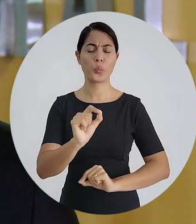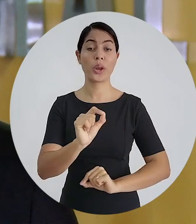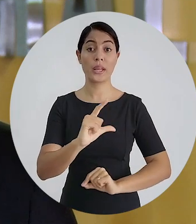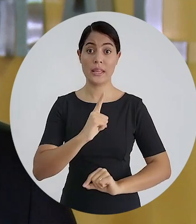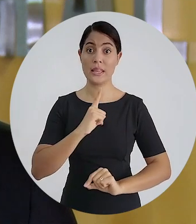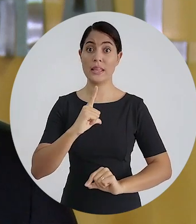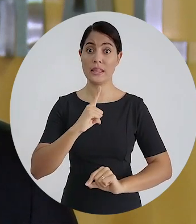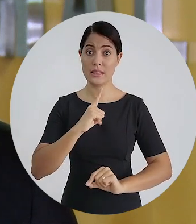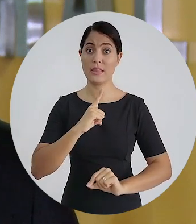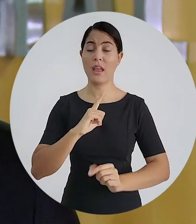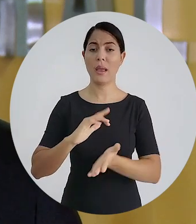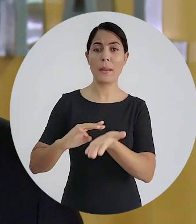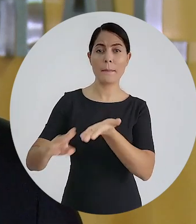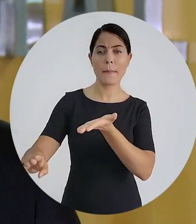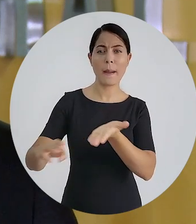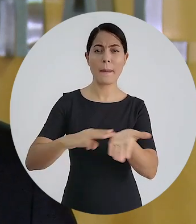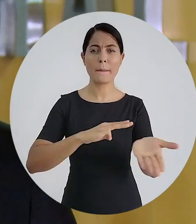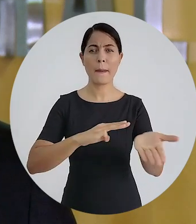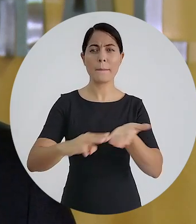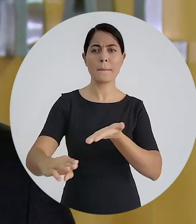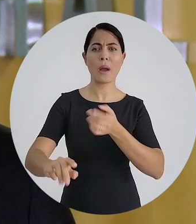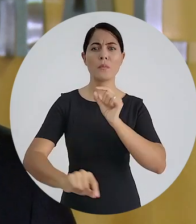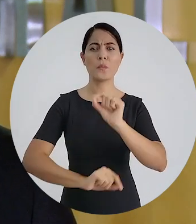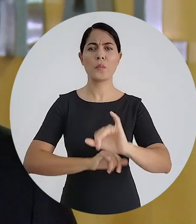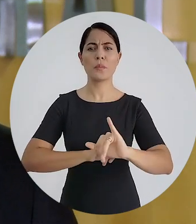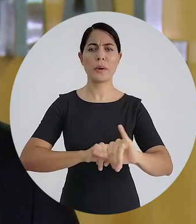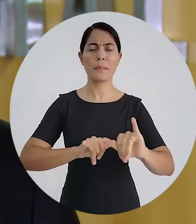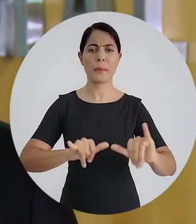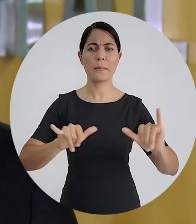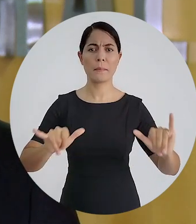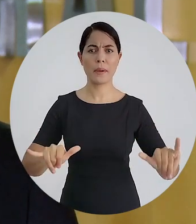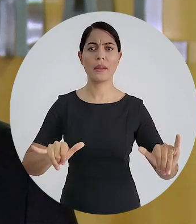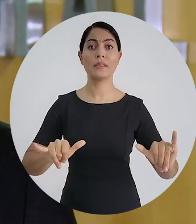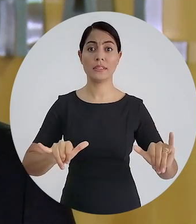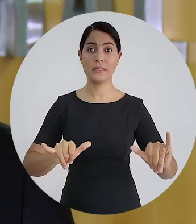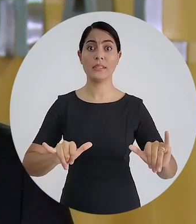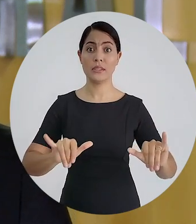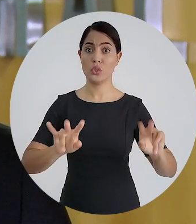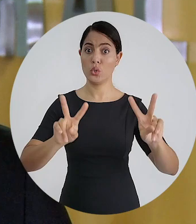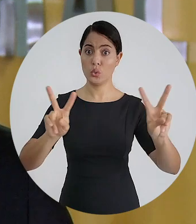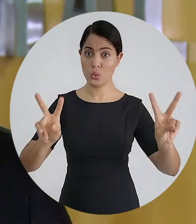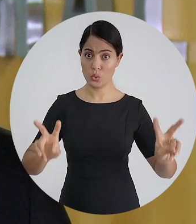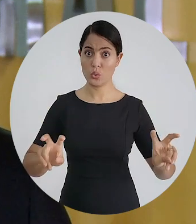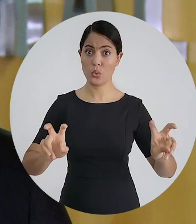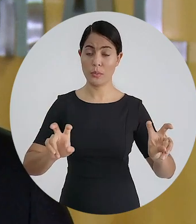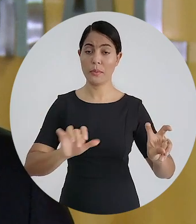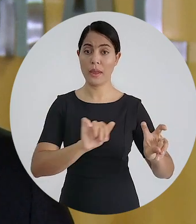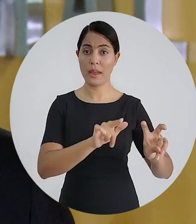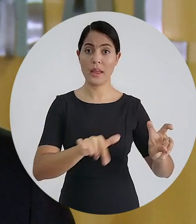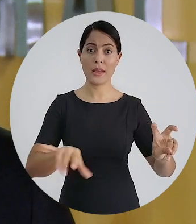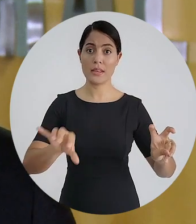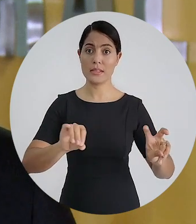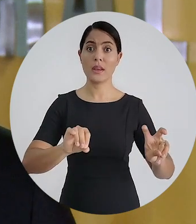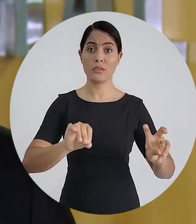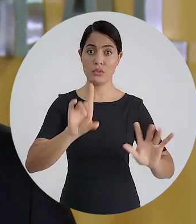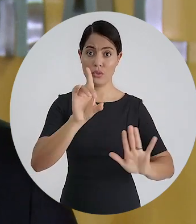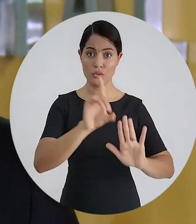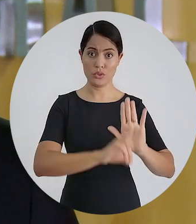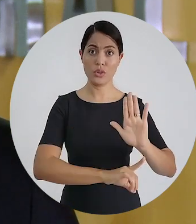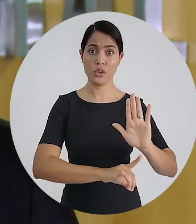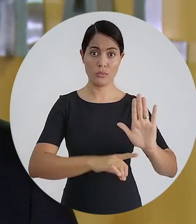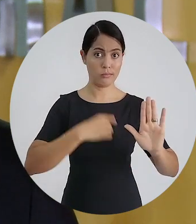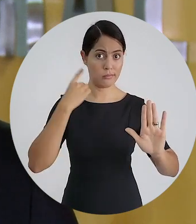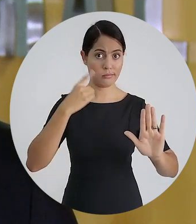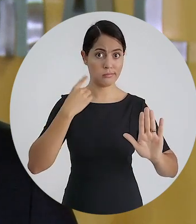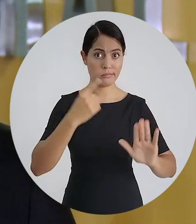trocadas por autoridades públicas no âmbito da Operação Spoofing, que está relacionado ao respeito às prerrogativas dos advogados.